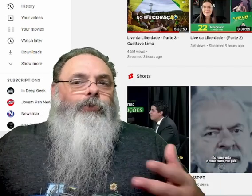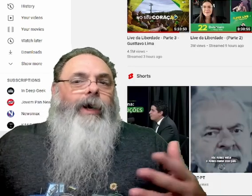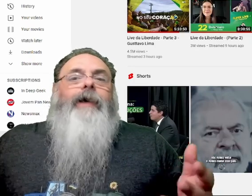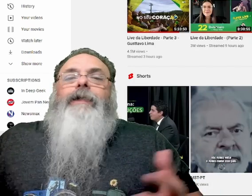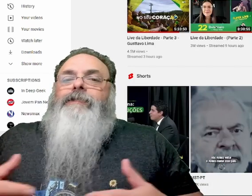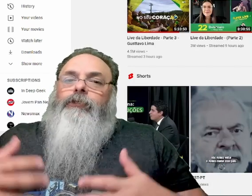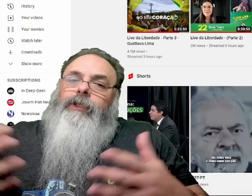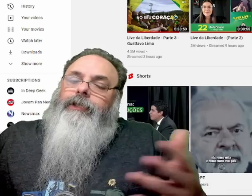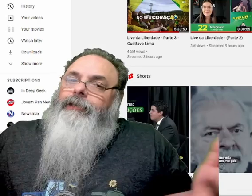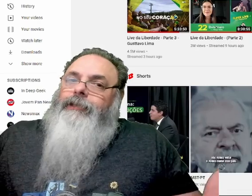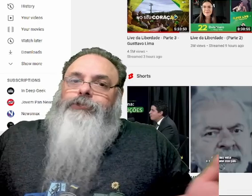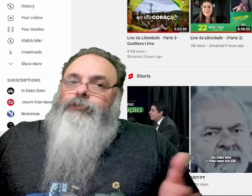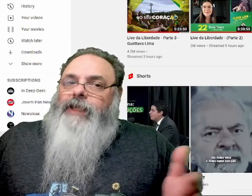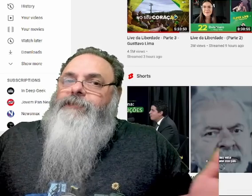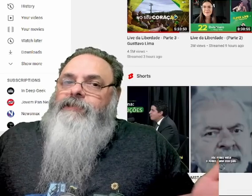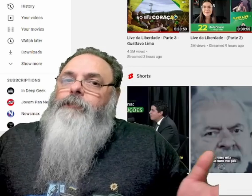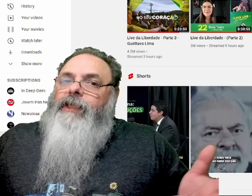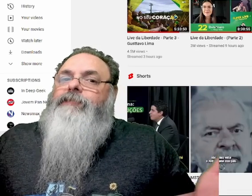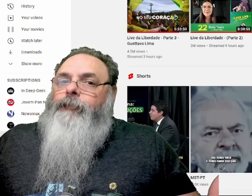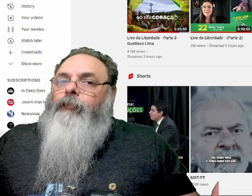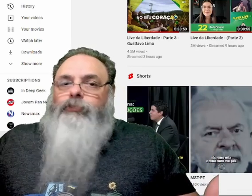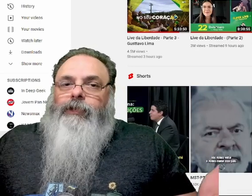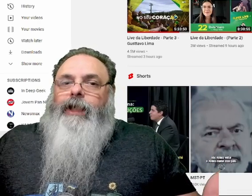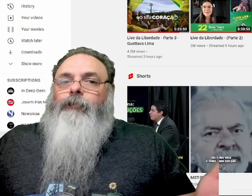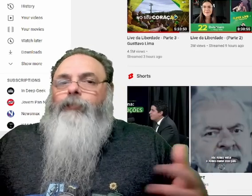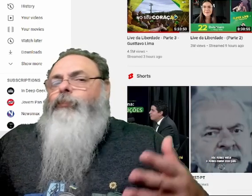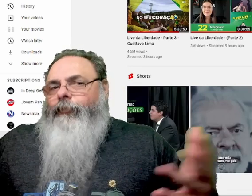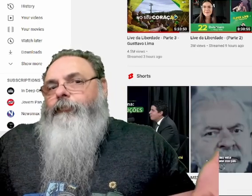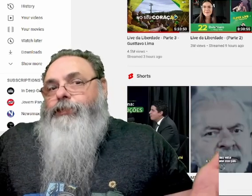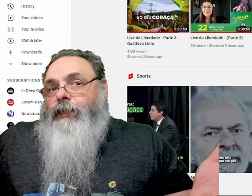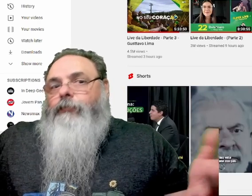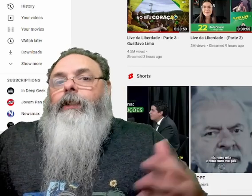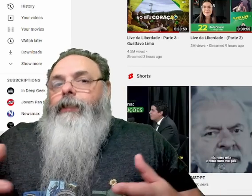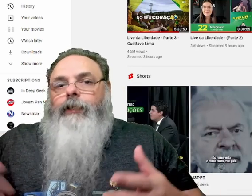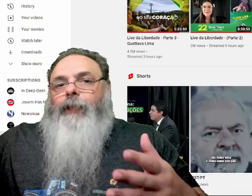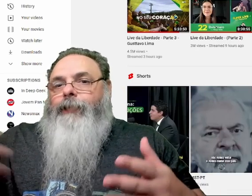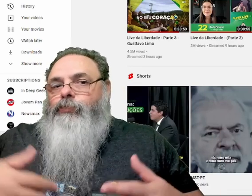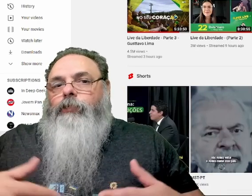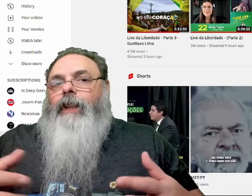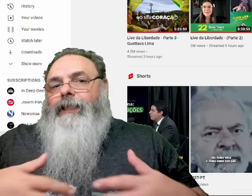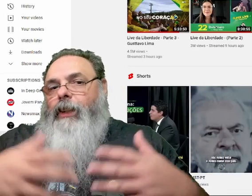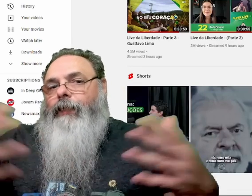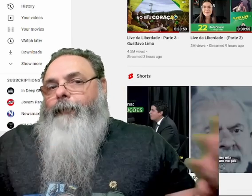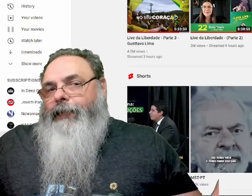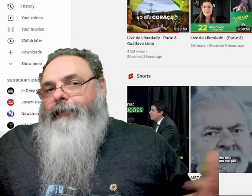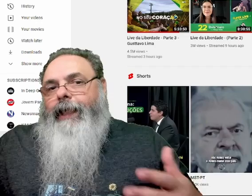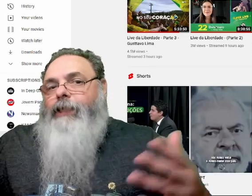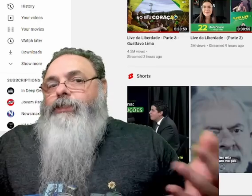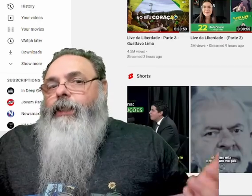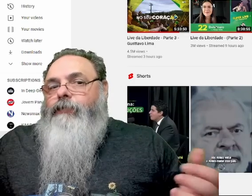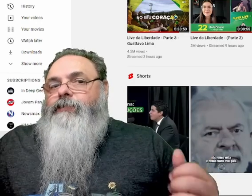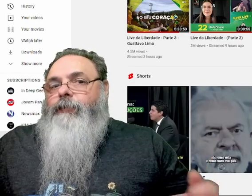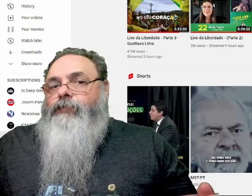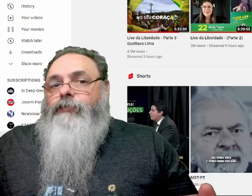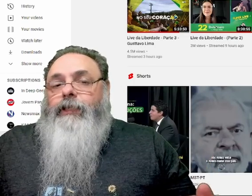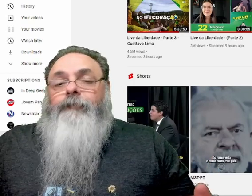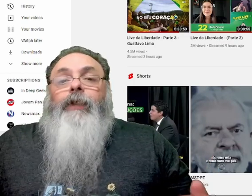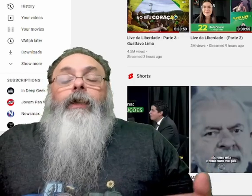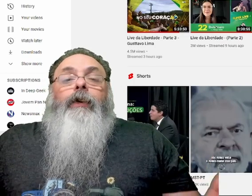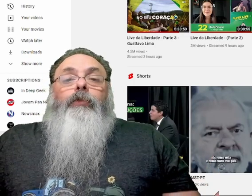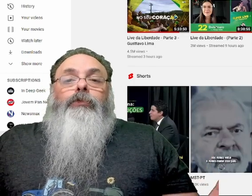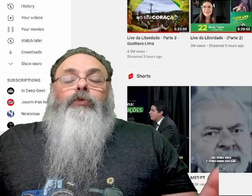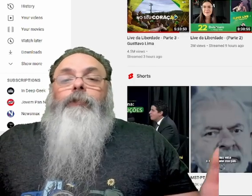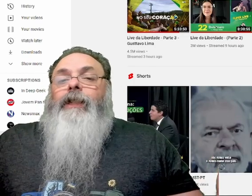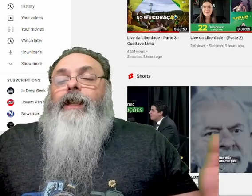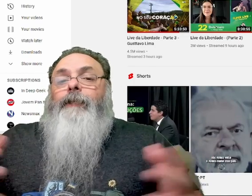ele pro pessoal do a sendo que a gente não sabe se esse pics ia pro bolsonaro mesmo muito provavelmente não ia para pessoa do canal lá para ganhar dinheiro em cima disso daí